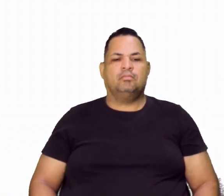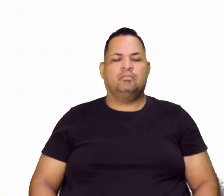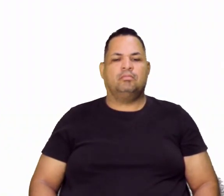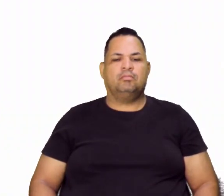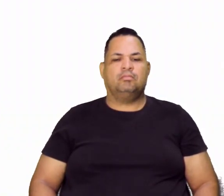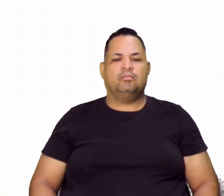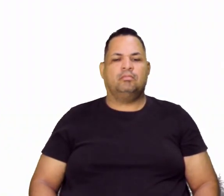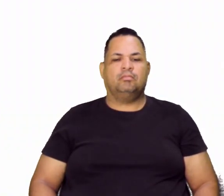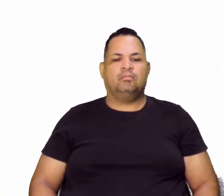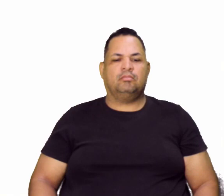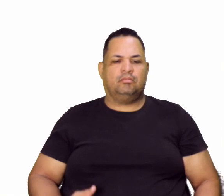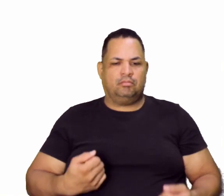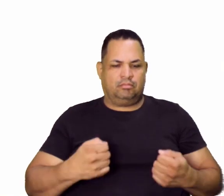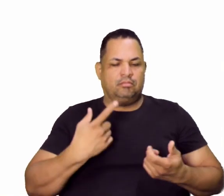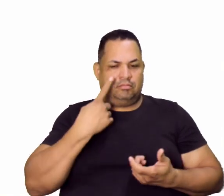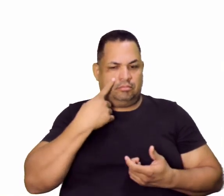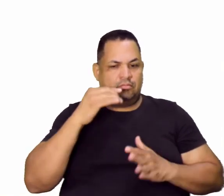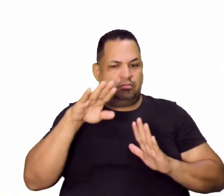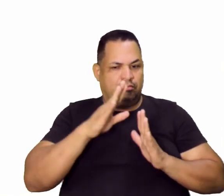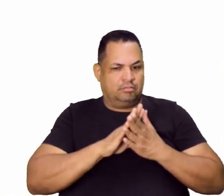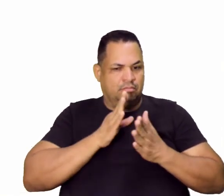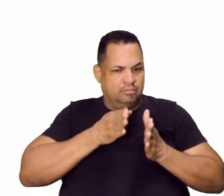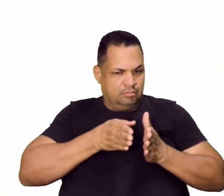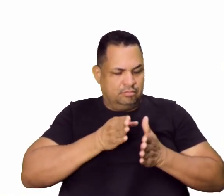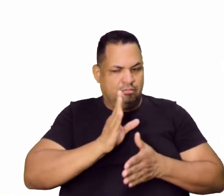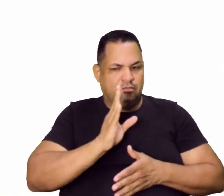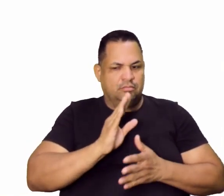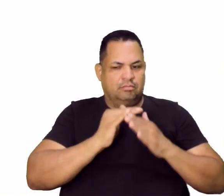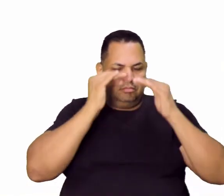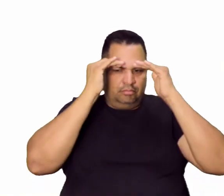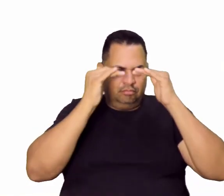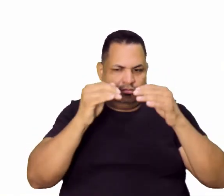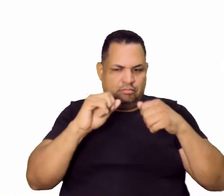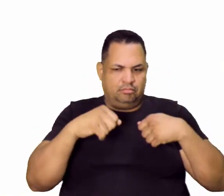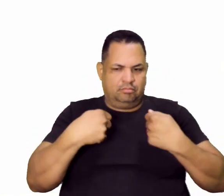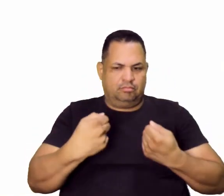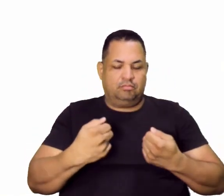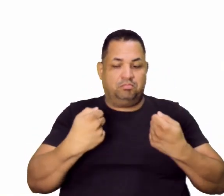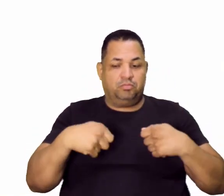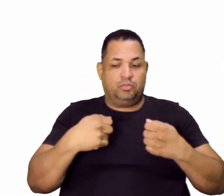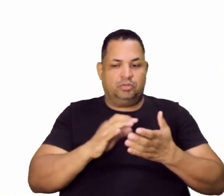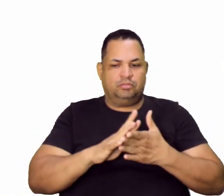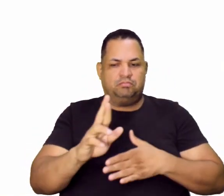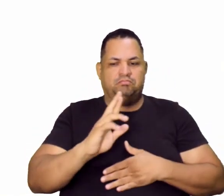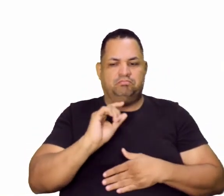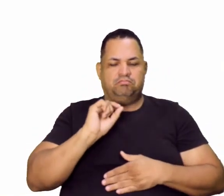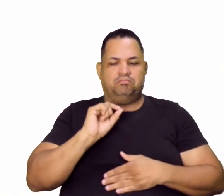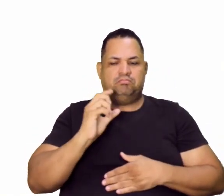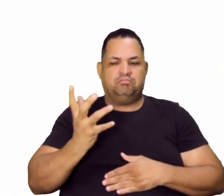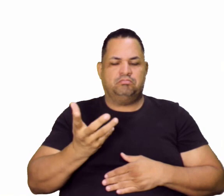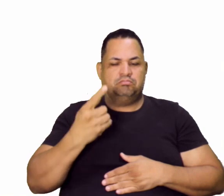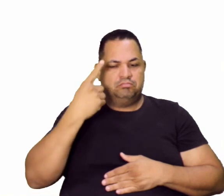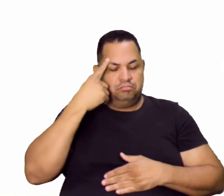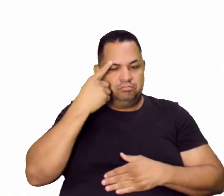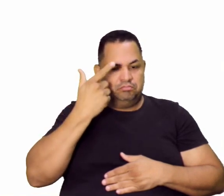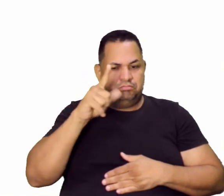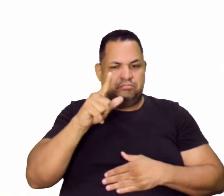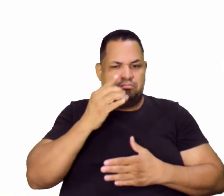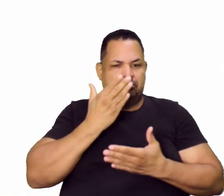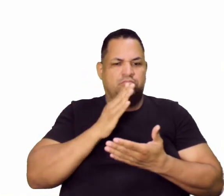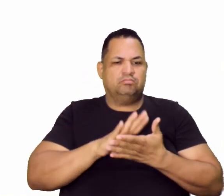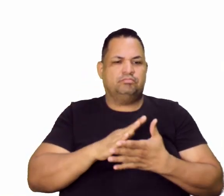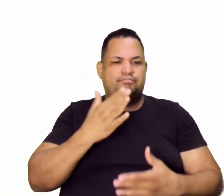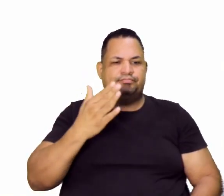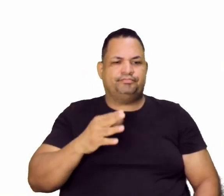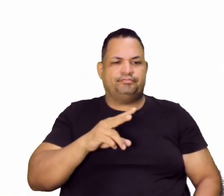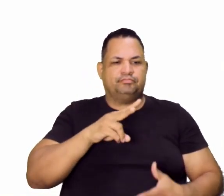um padrão aqui que vocês podem seguir, porém vocês podem responder do jeito que vocês também conseguiram entender na aula.